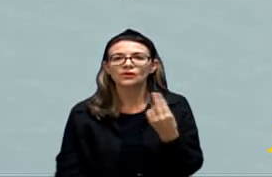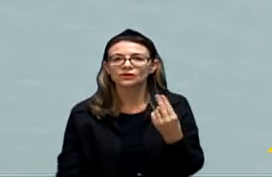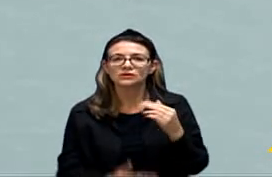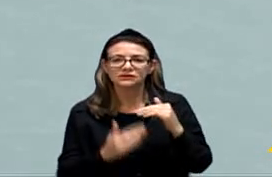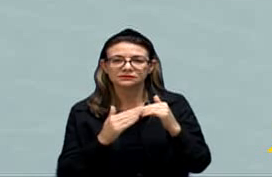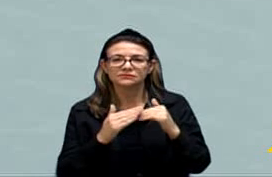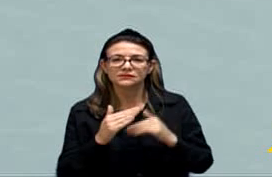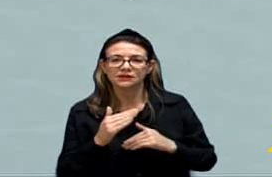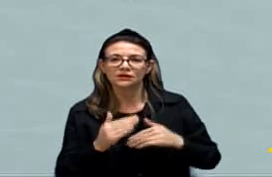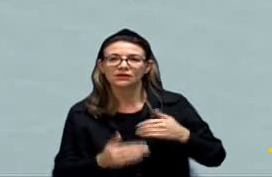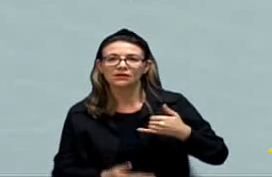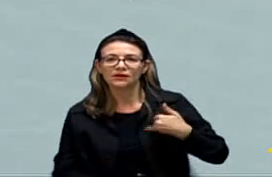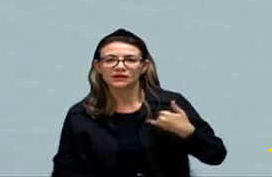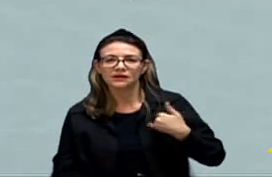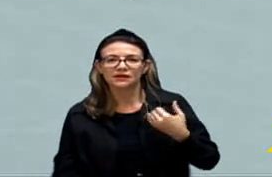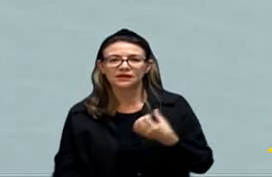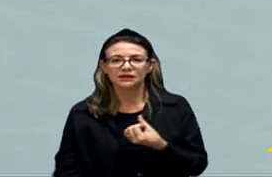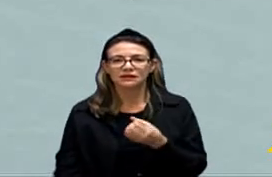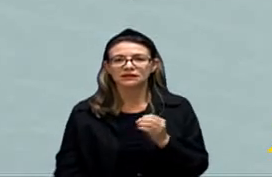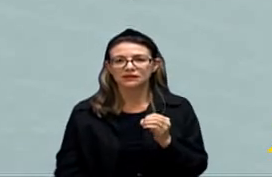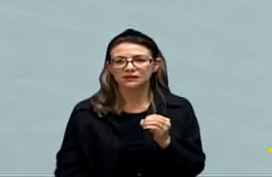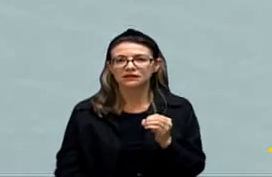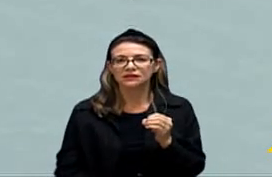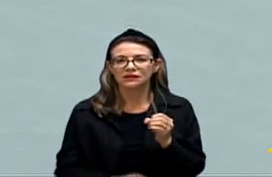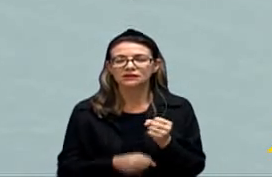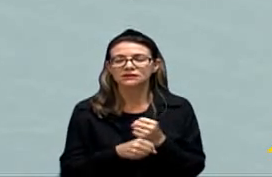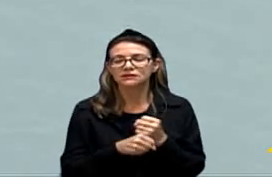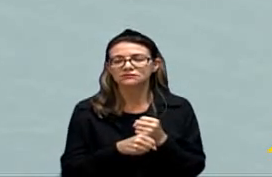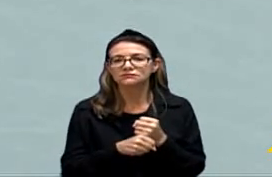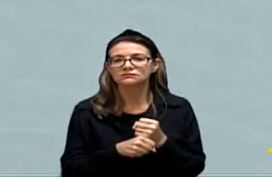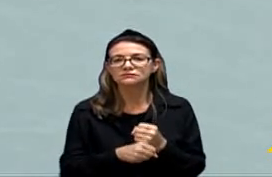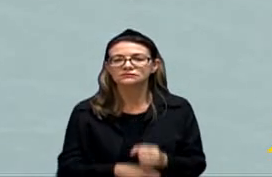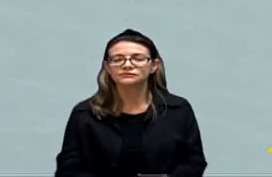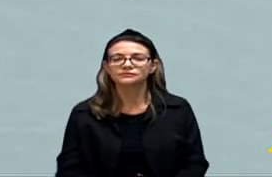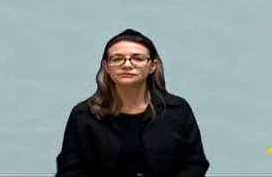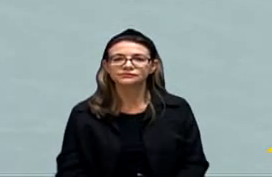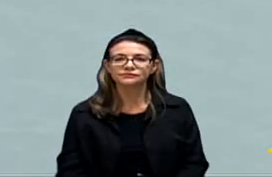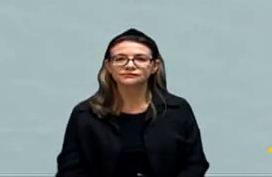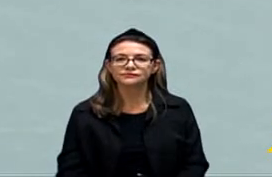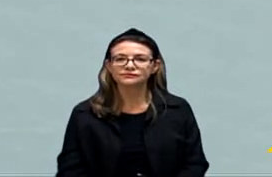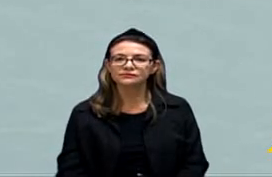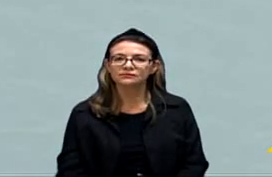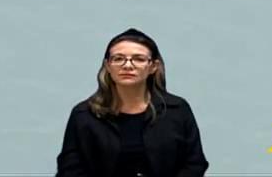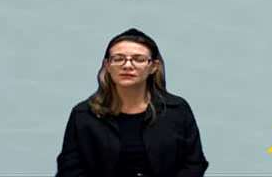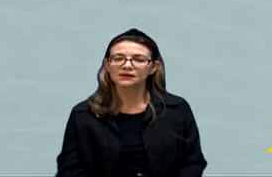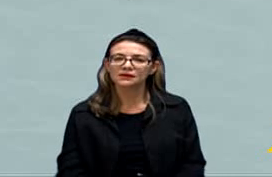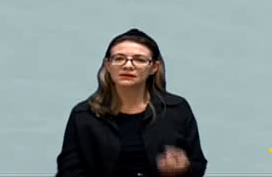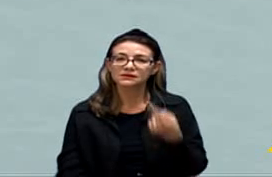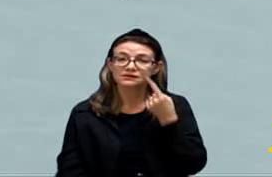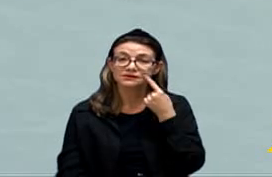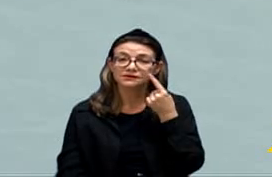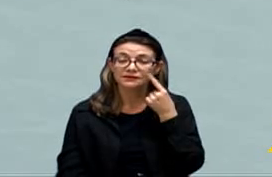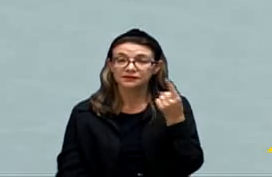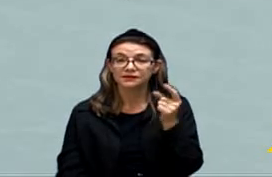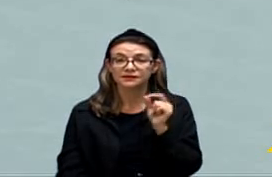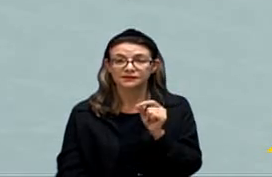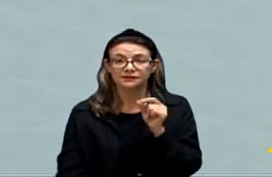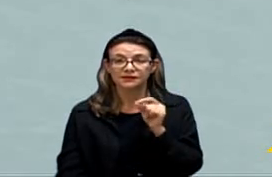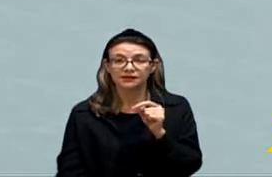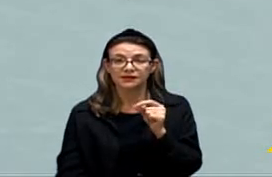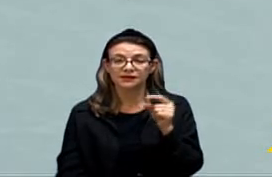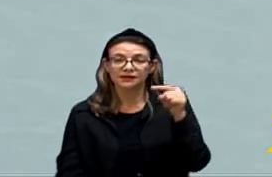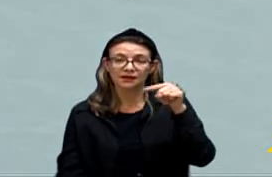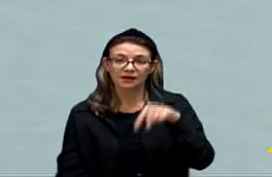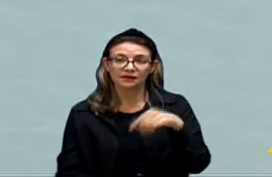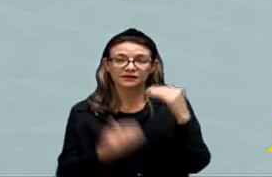outros aqui que eu poderia nominar Então hoje na verdade vamos olhar essa realidade aqui no nosso plenário